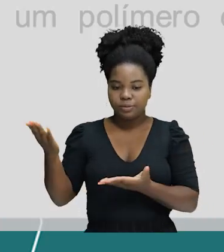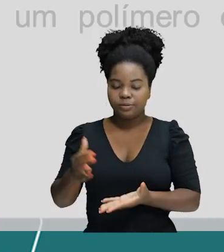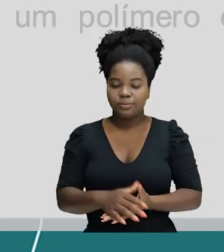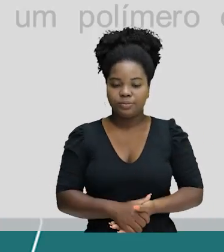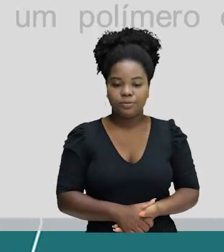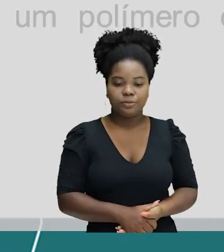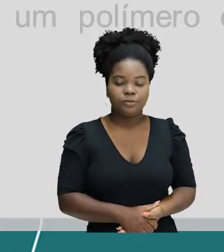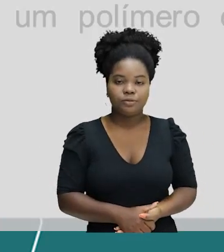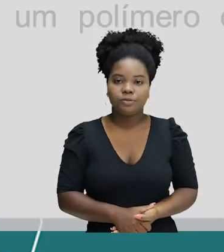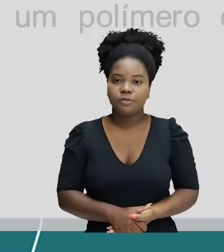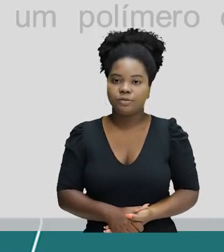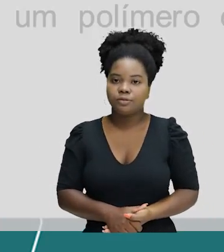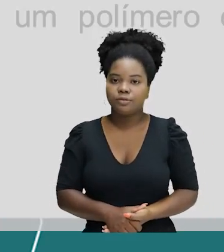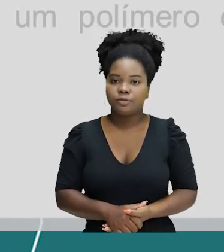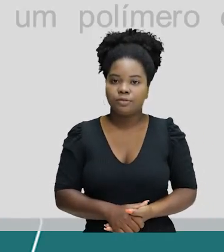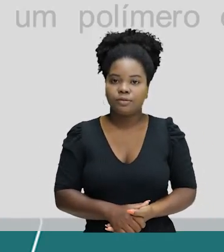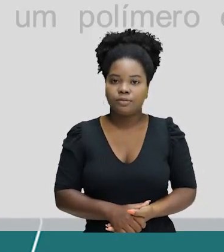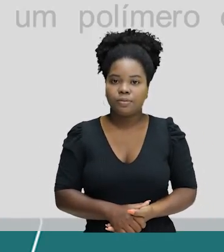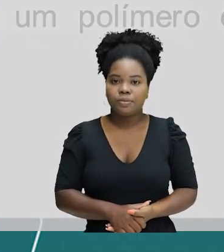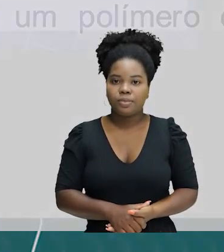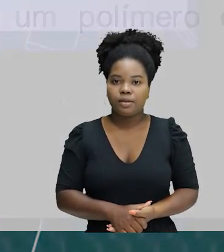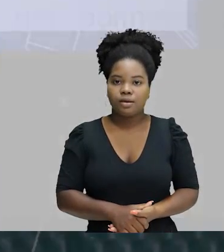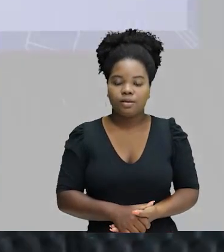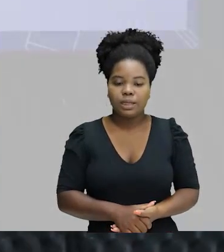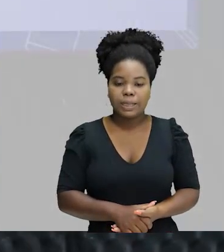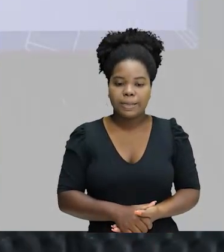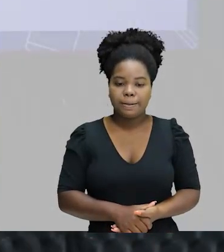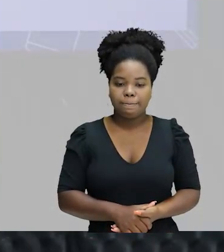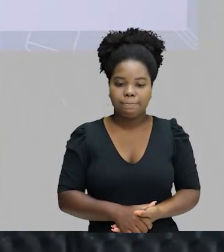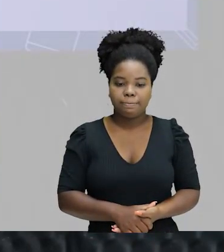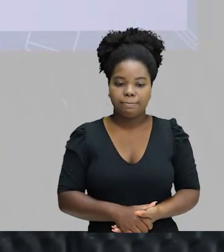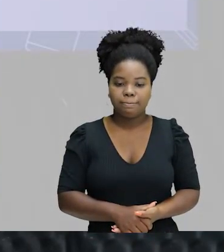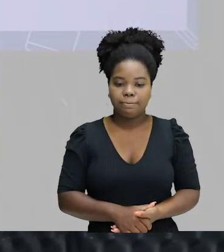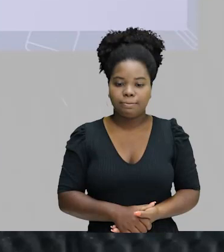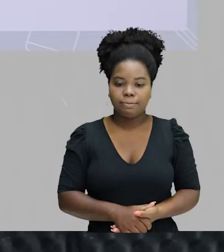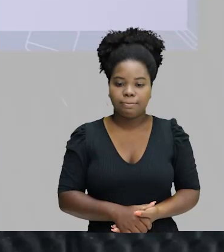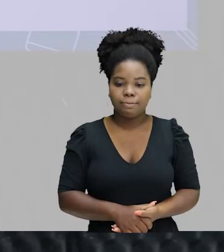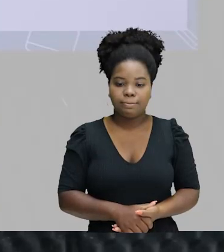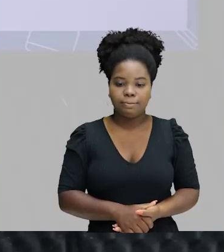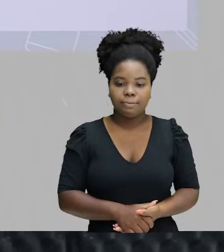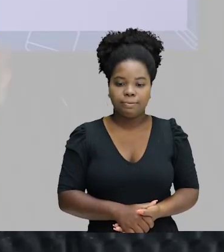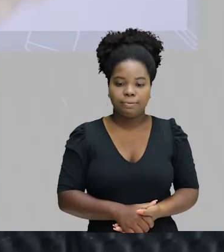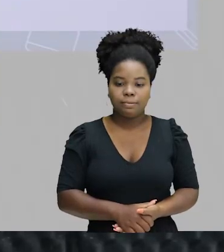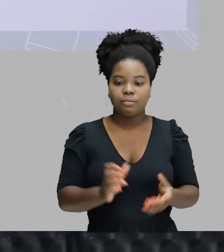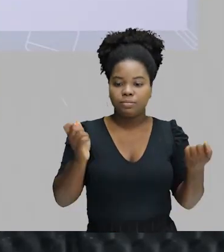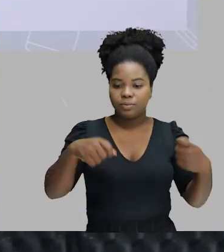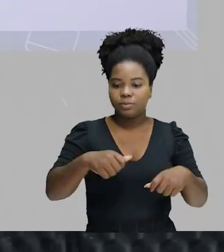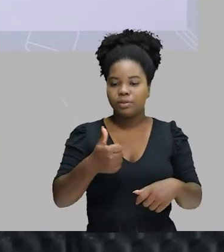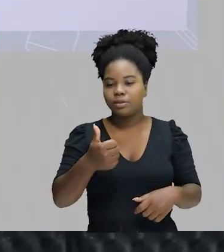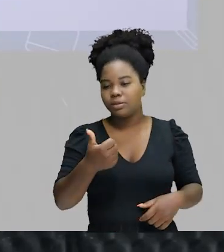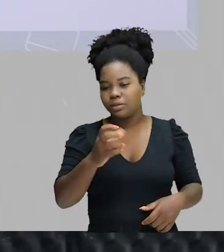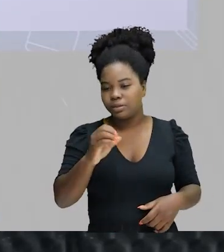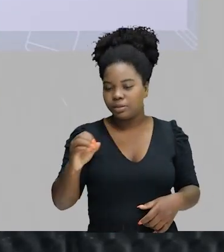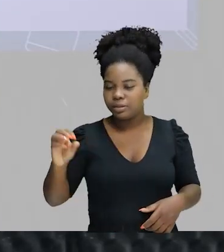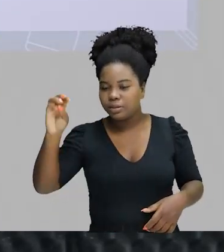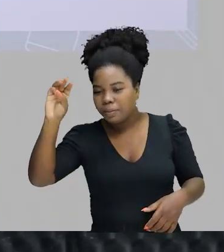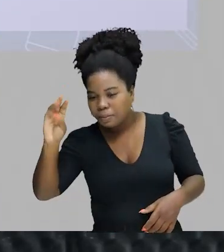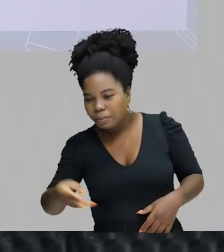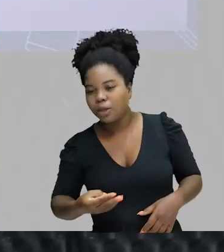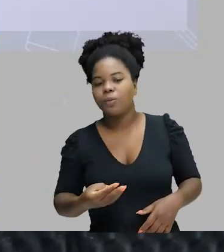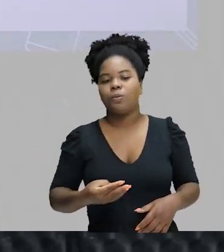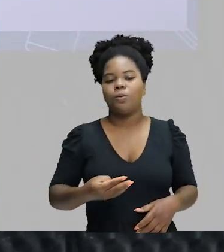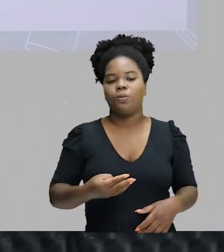exemplo, o valor de N pode variar de 2.000 a 100.000. Então, nós podemos ter até 100 mil unidades